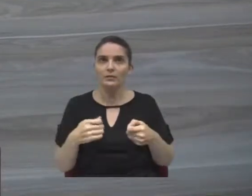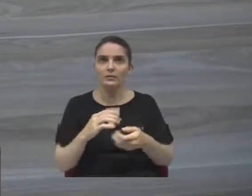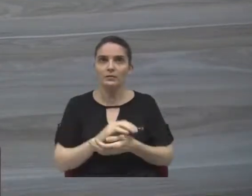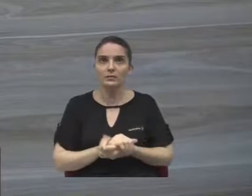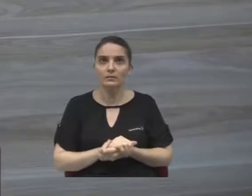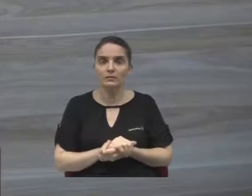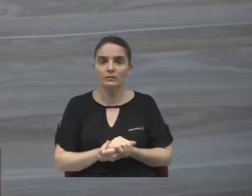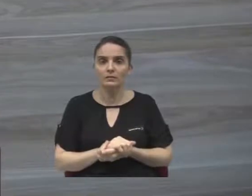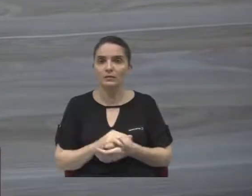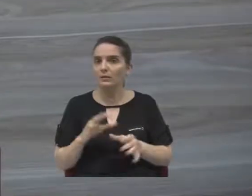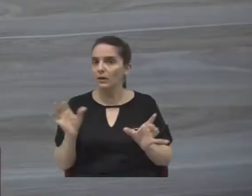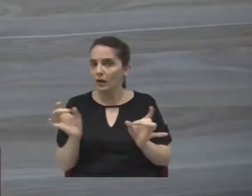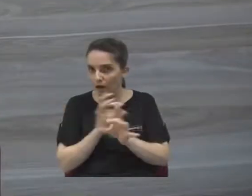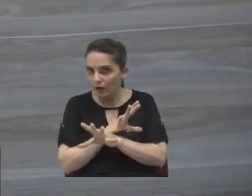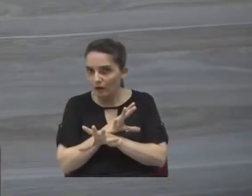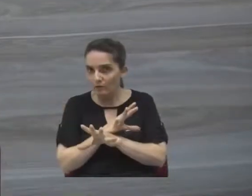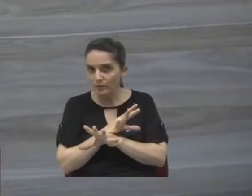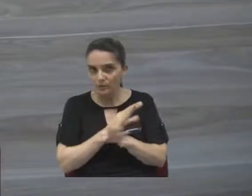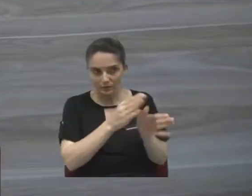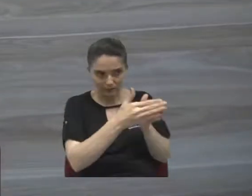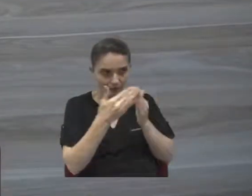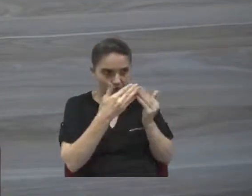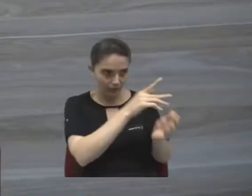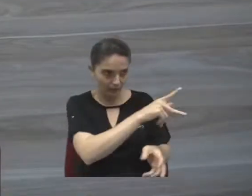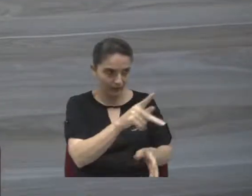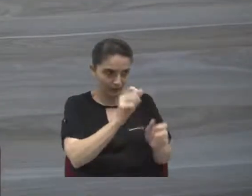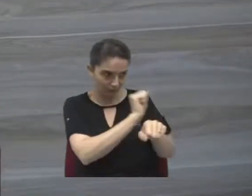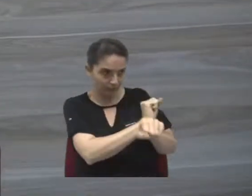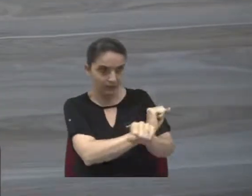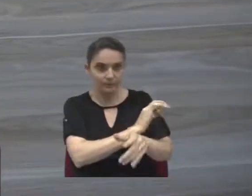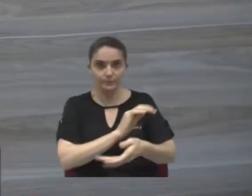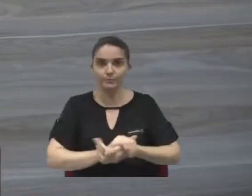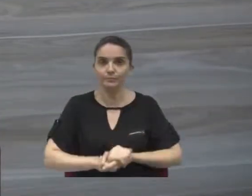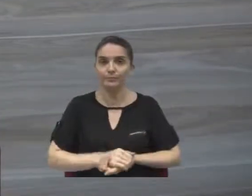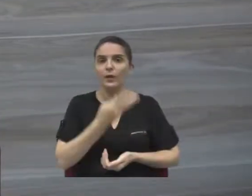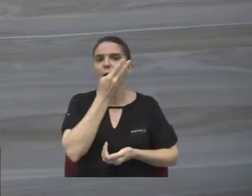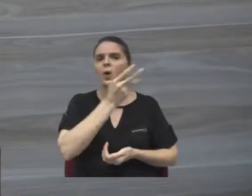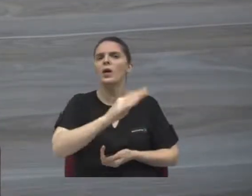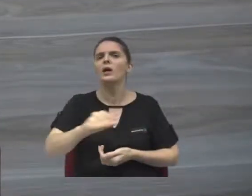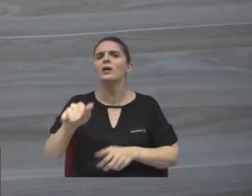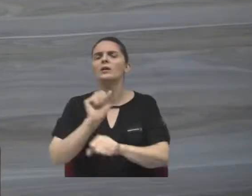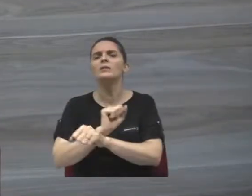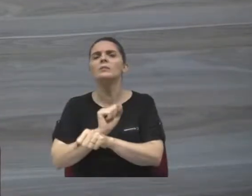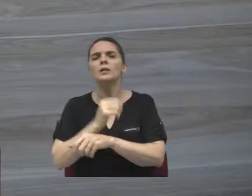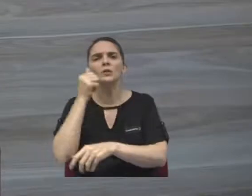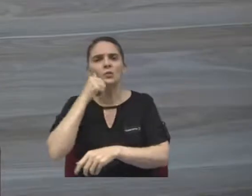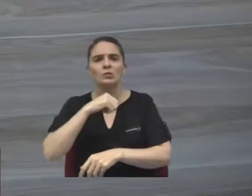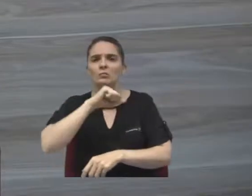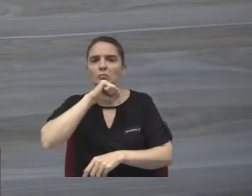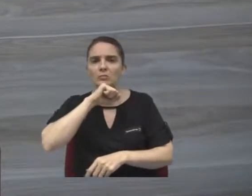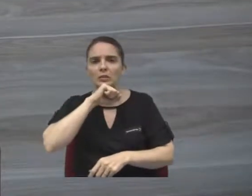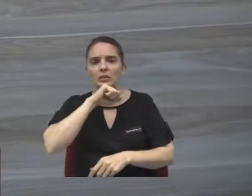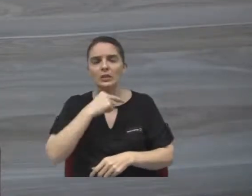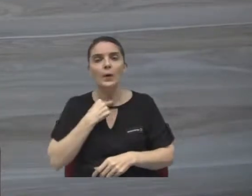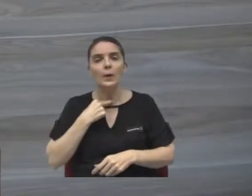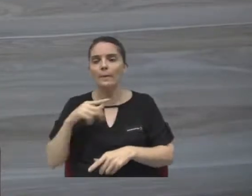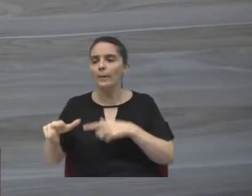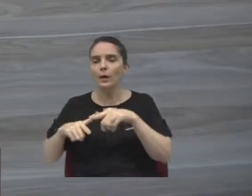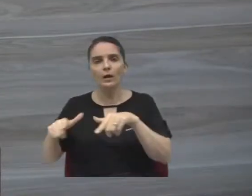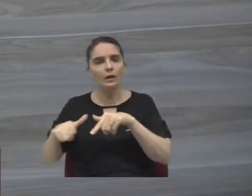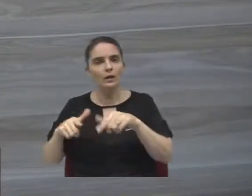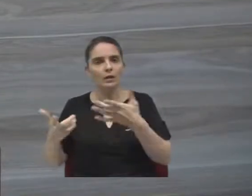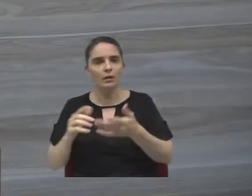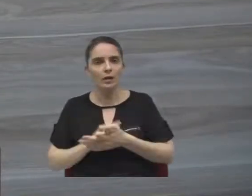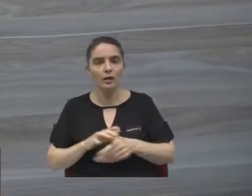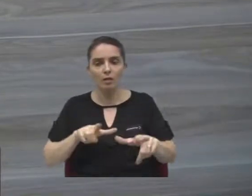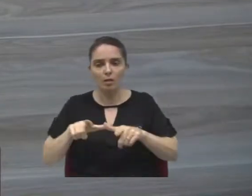estou concluindo. Por gentileza. Quantas crianças estão aguardando? Quantas mães não podendo trabalhar? Perdendo seu emprego?